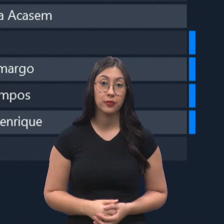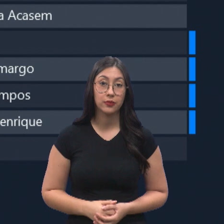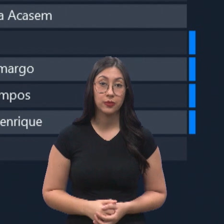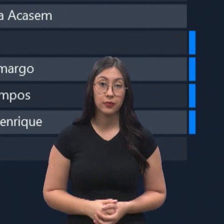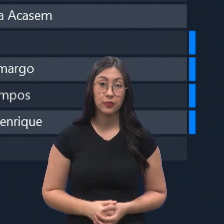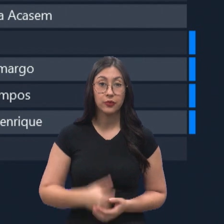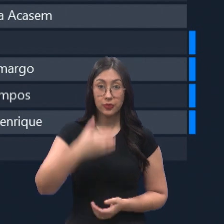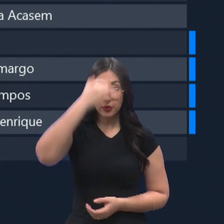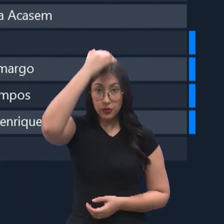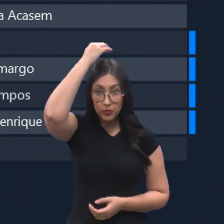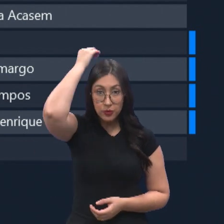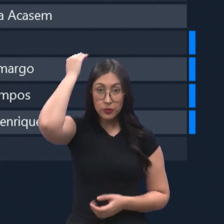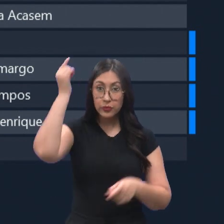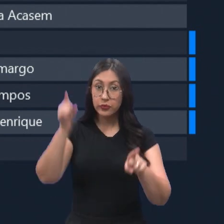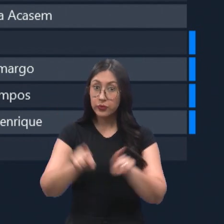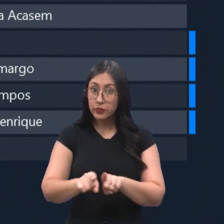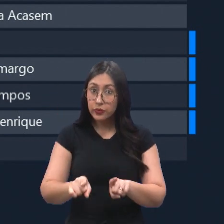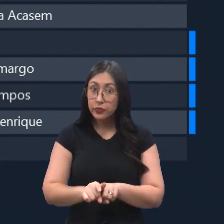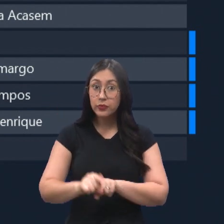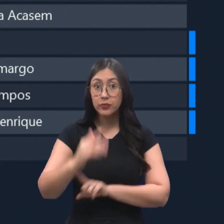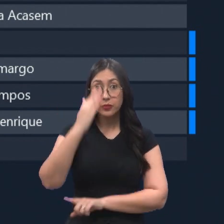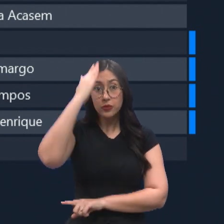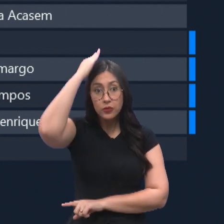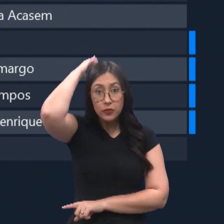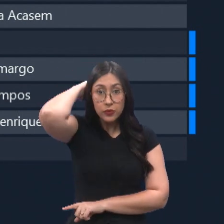Carlos Abranches, Cláudio Apolinário.